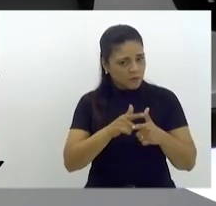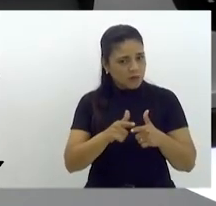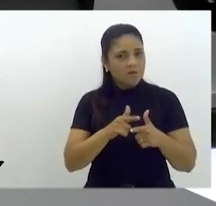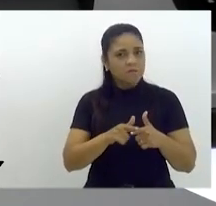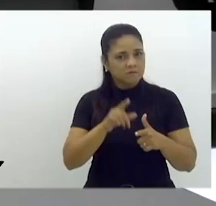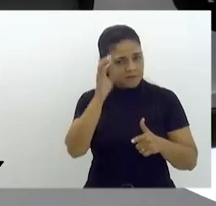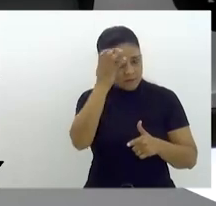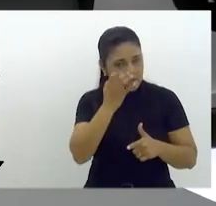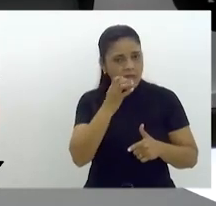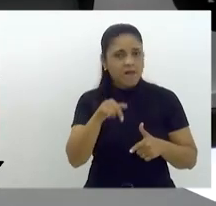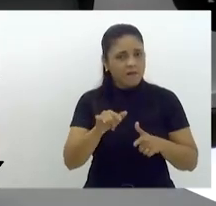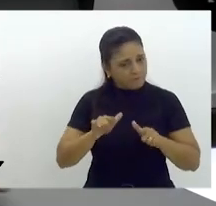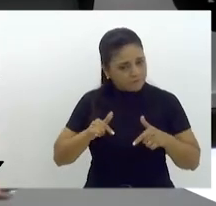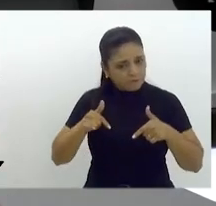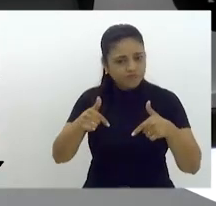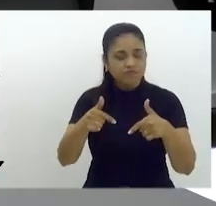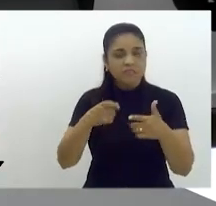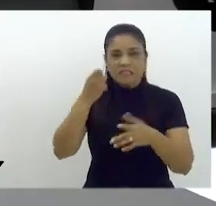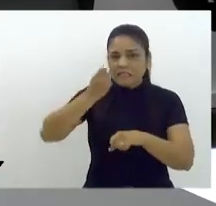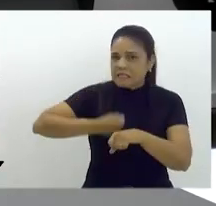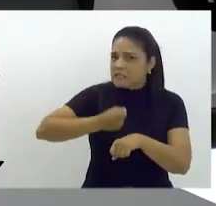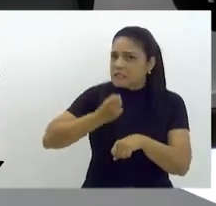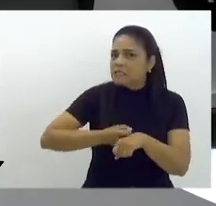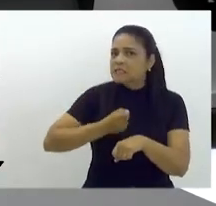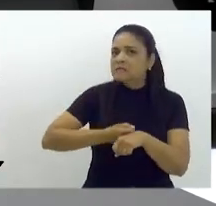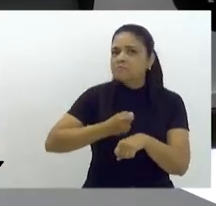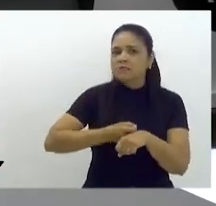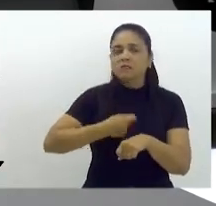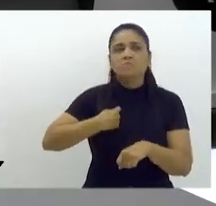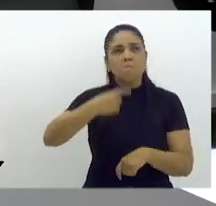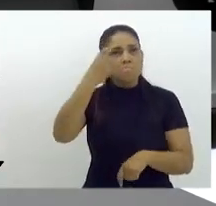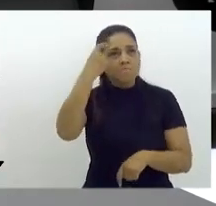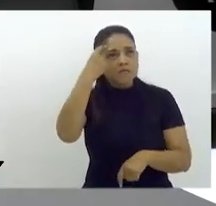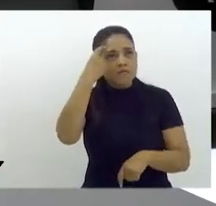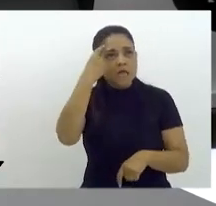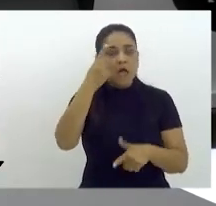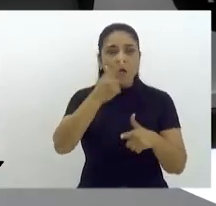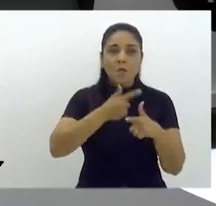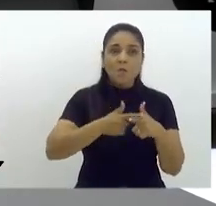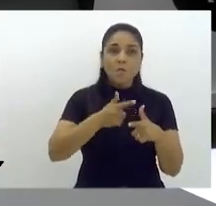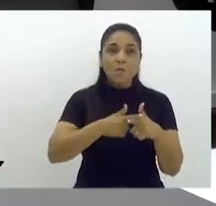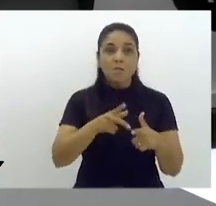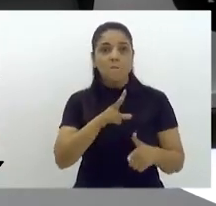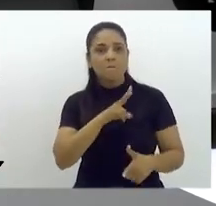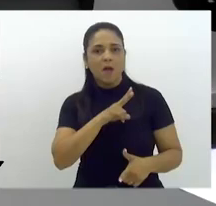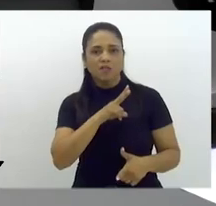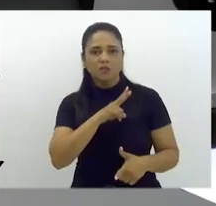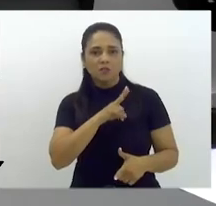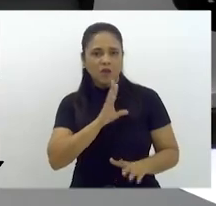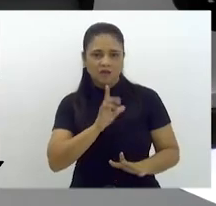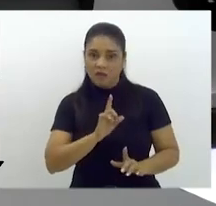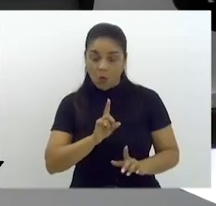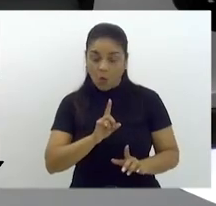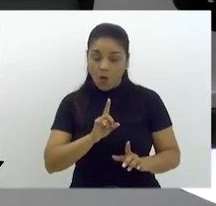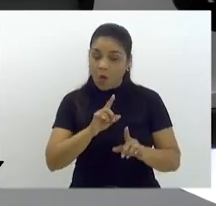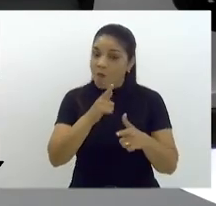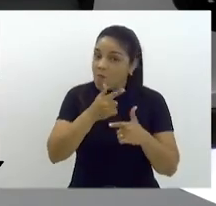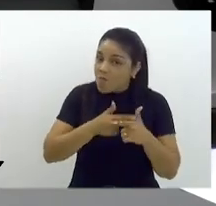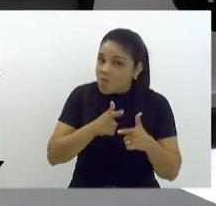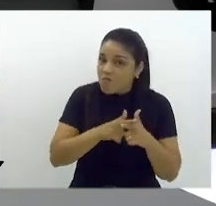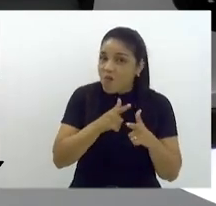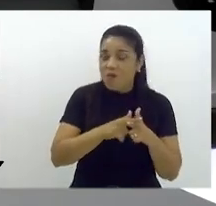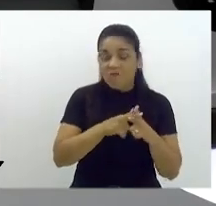quando a gente tem uma teimosia em pensar esses problemas com problemas privados e íntimos só não é um problema social